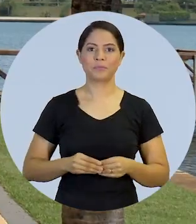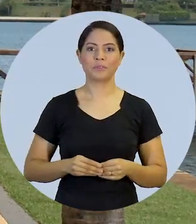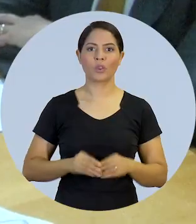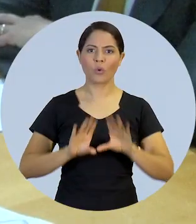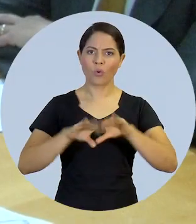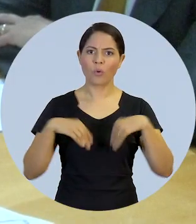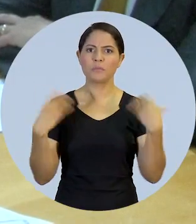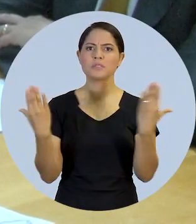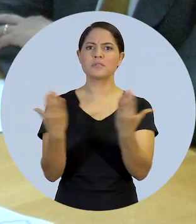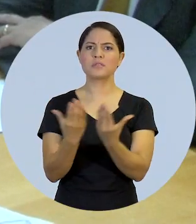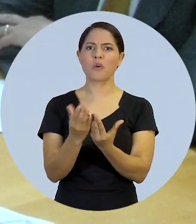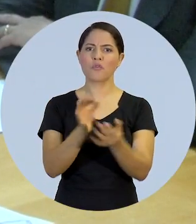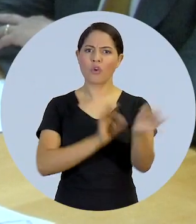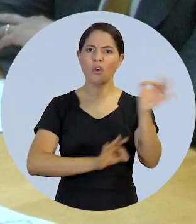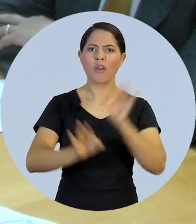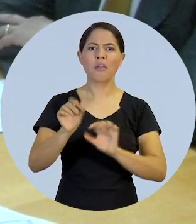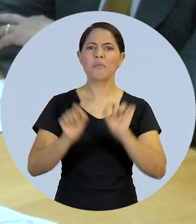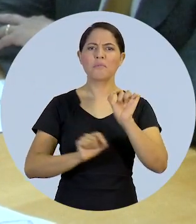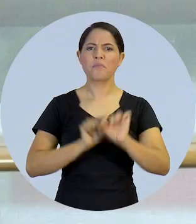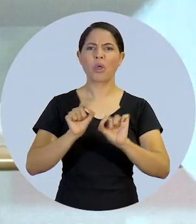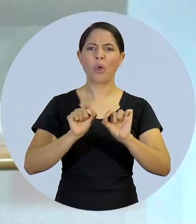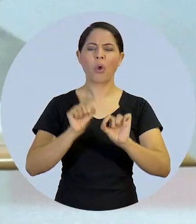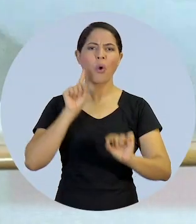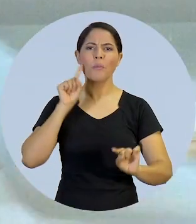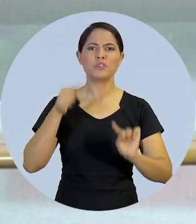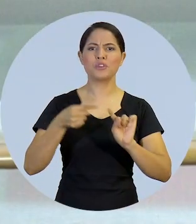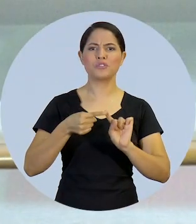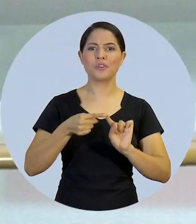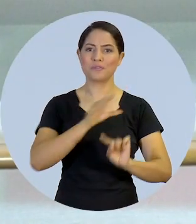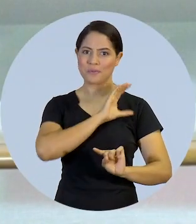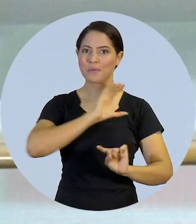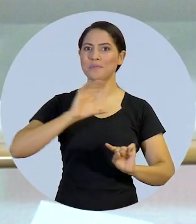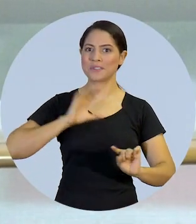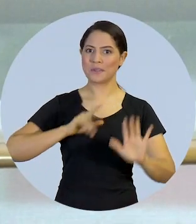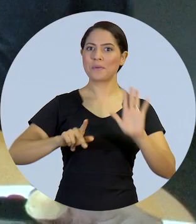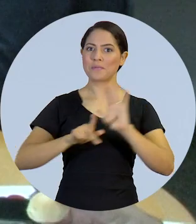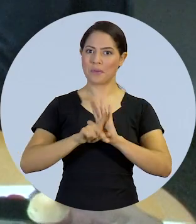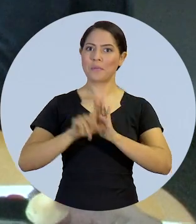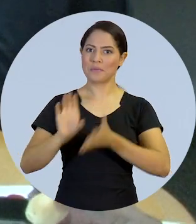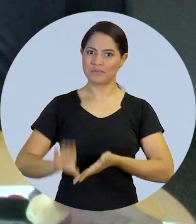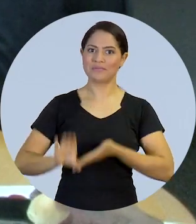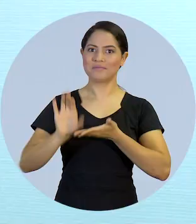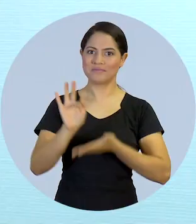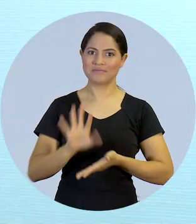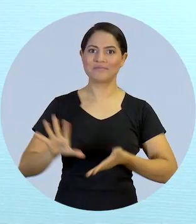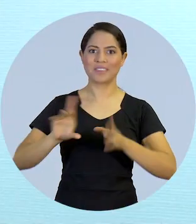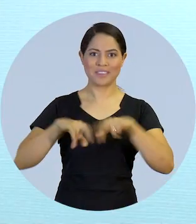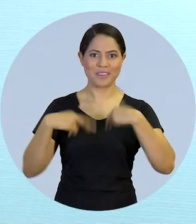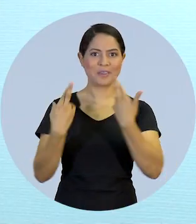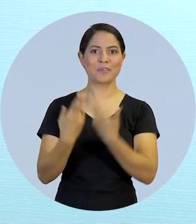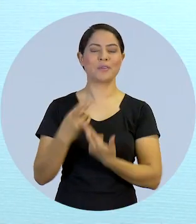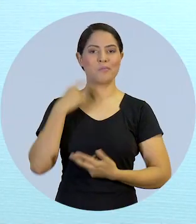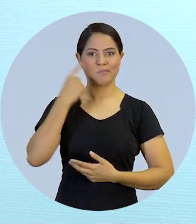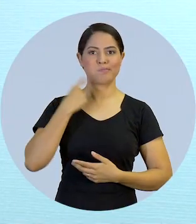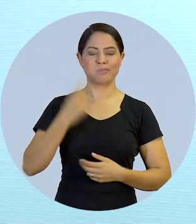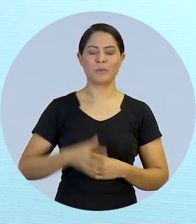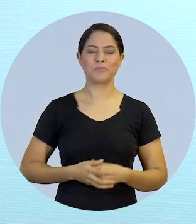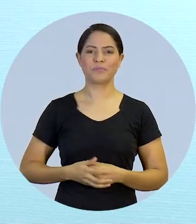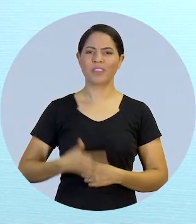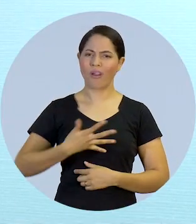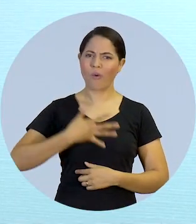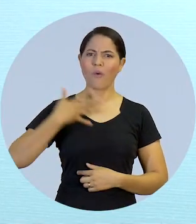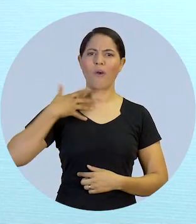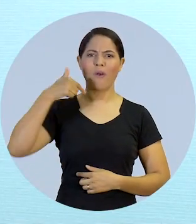informação. Comissão é formada para planejar Conferência Nacional da Advocacia em 2020. Vai ser uma honra para o Distrito Federal